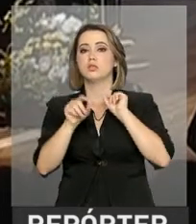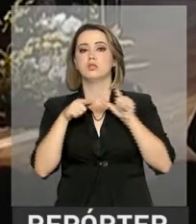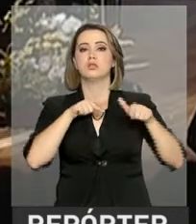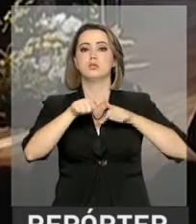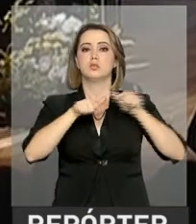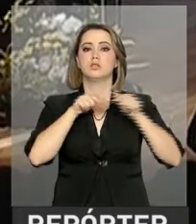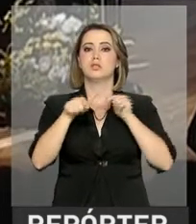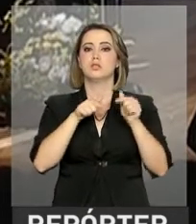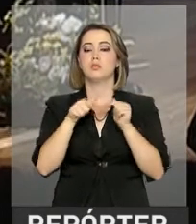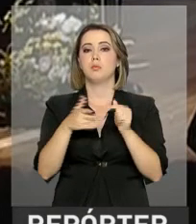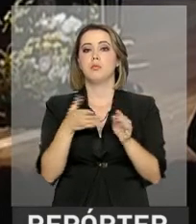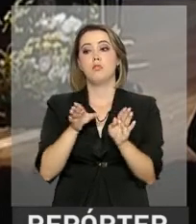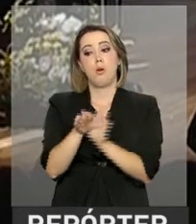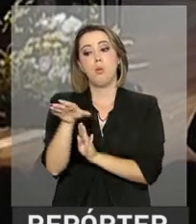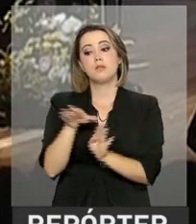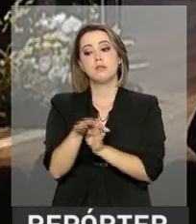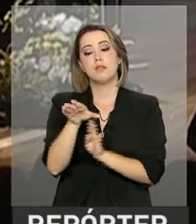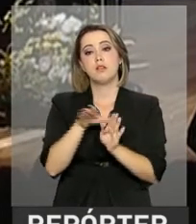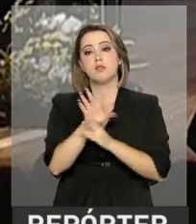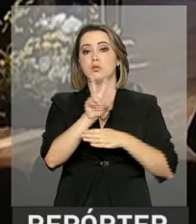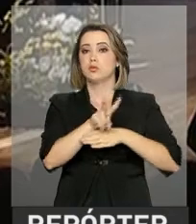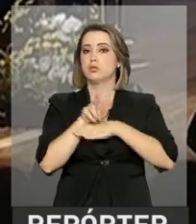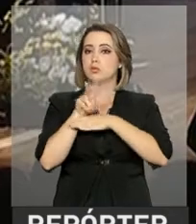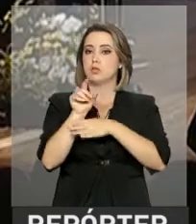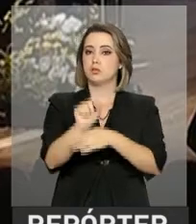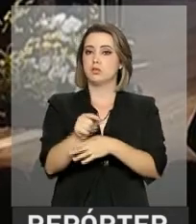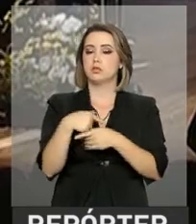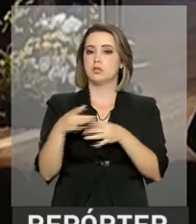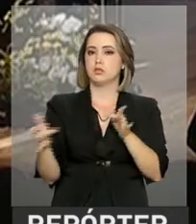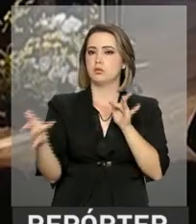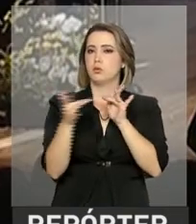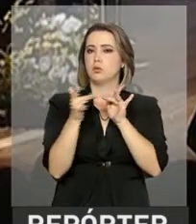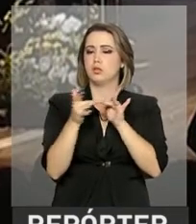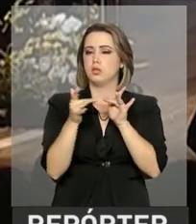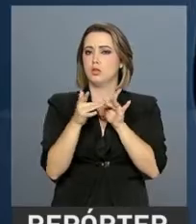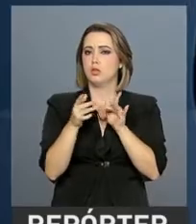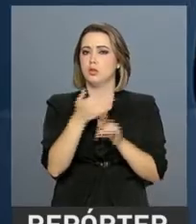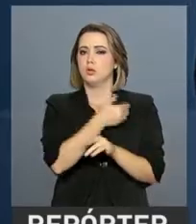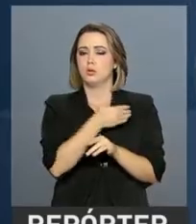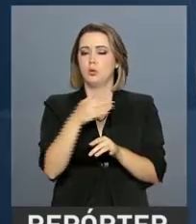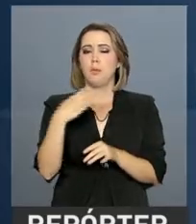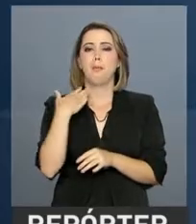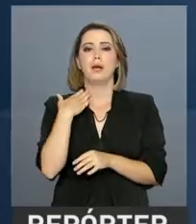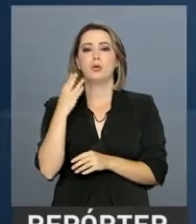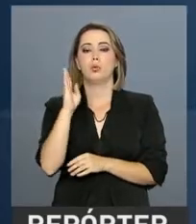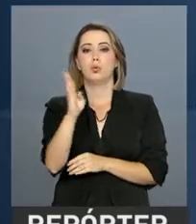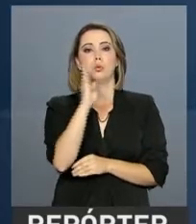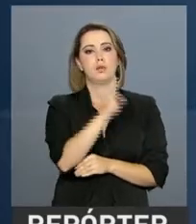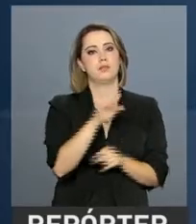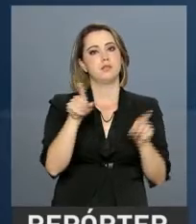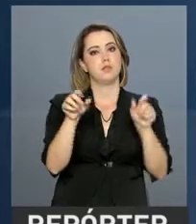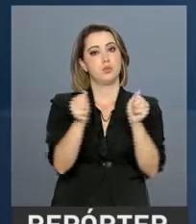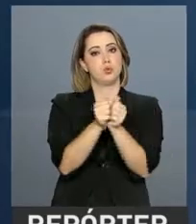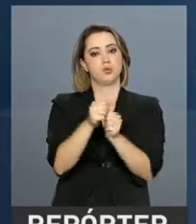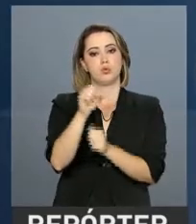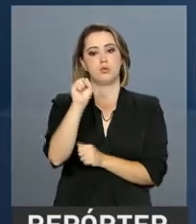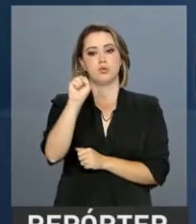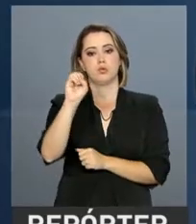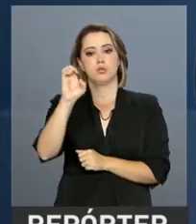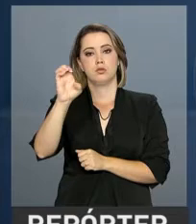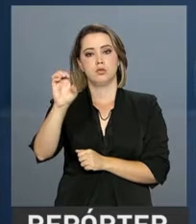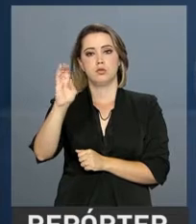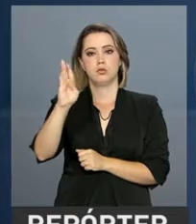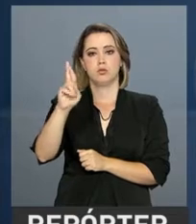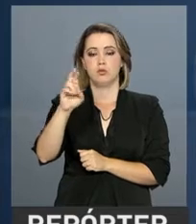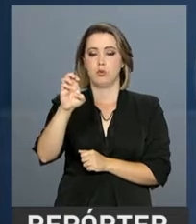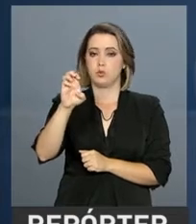como consultores de crédito na parceria entre o sebrae o banco do brasil é o programa senhor orientador a iniciativa faz parte